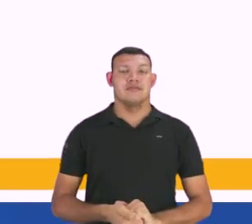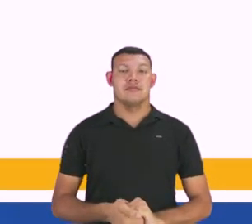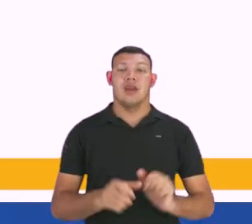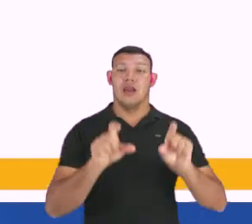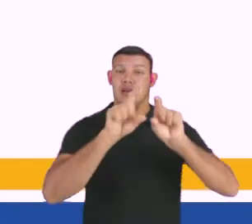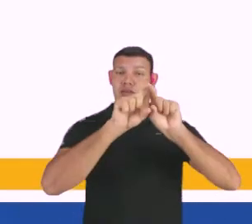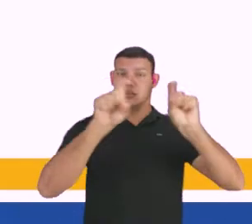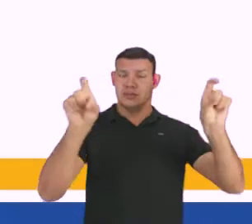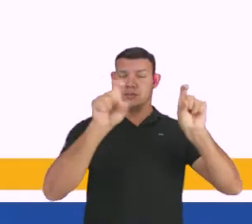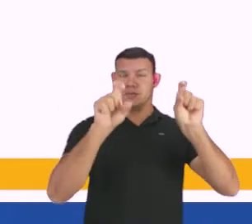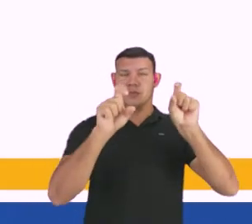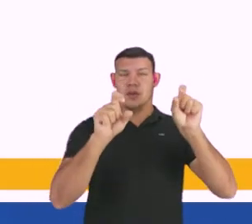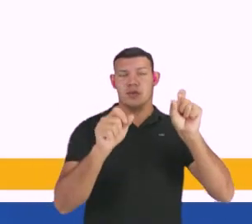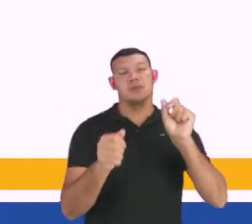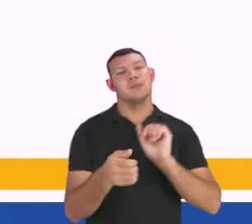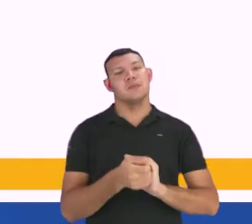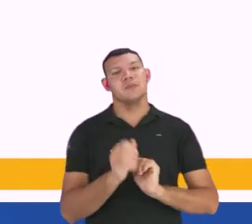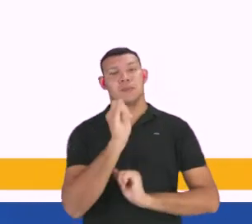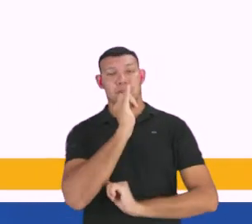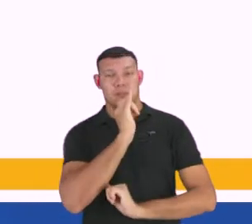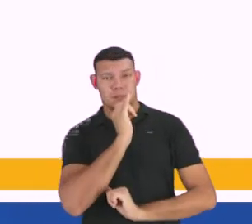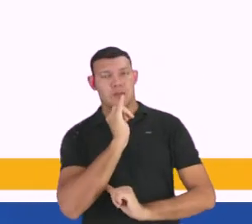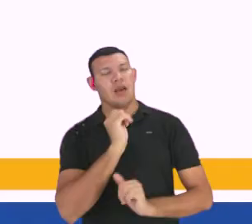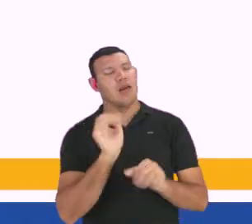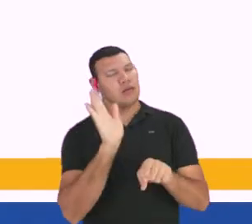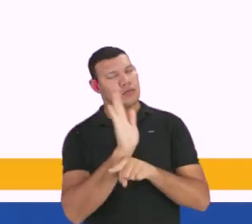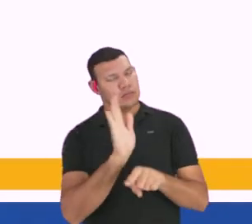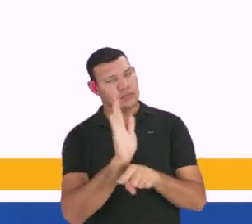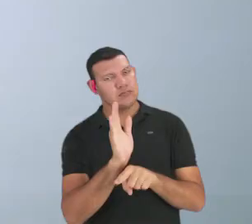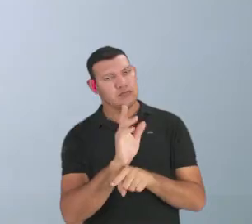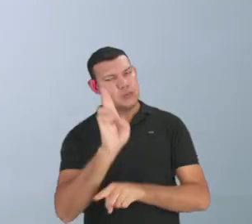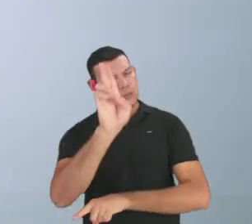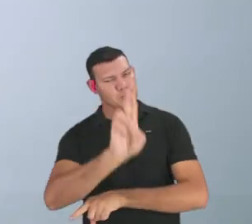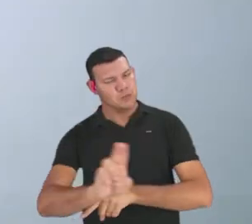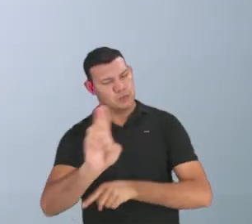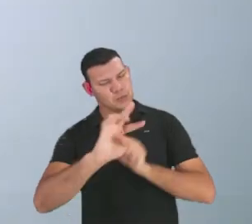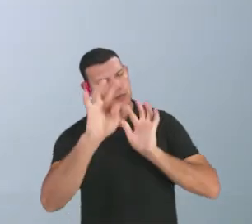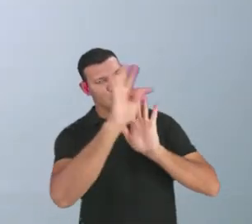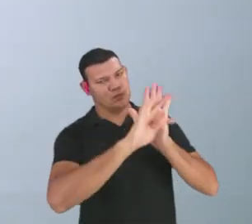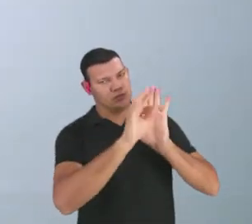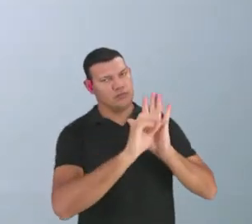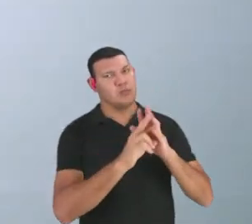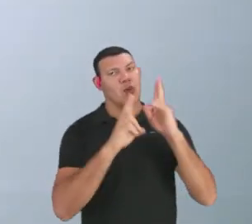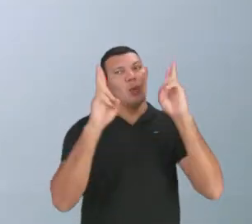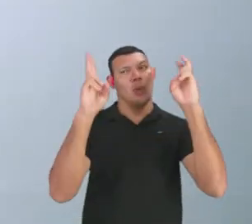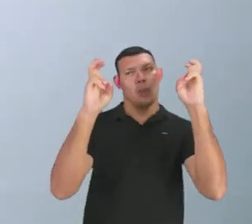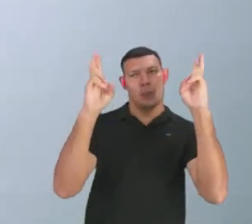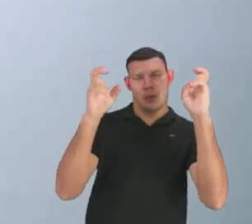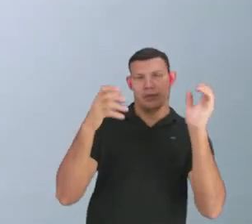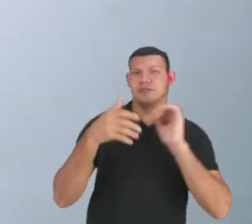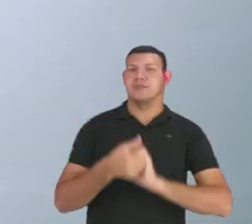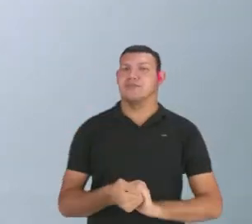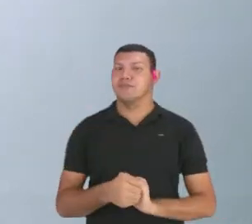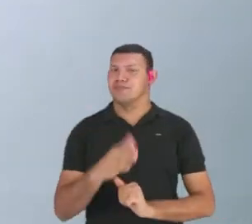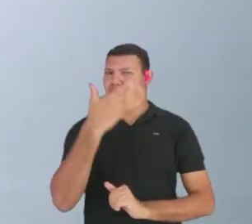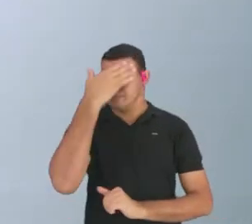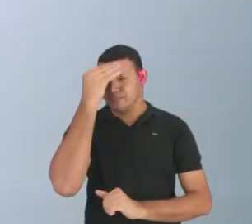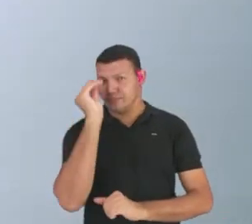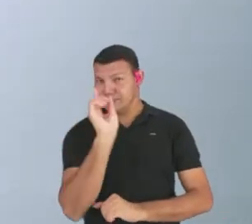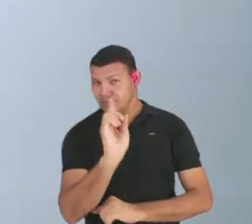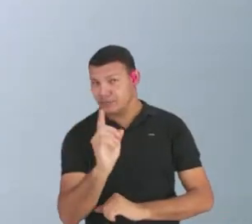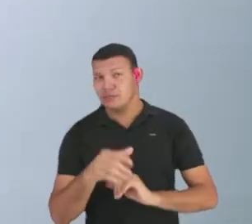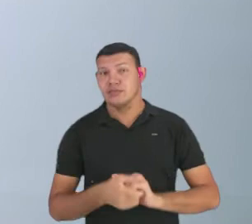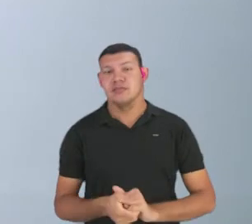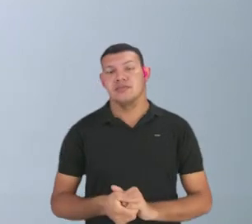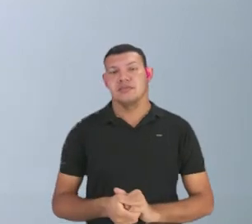confiável, direta, né, sendo utilizada no texto, entre aspas, né, não pode esquecer, ou de